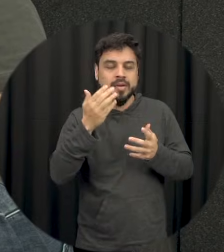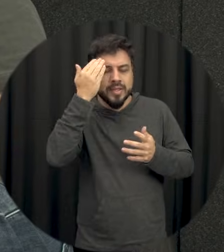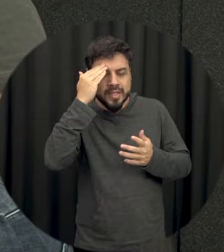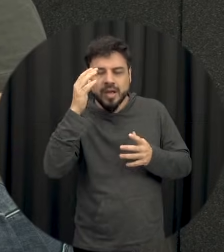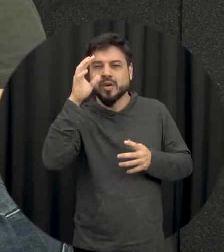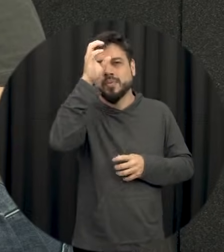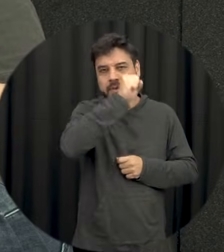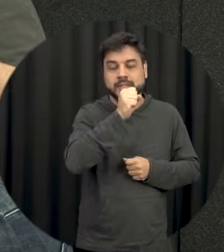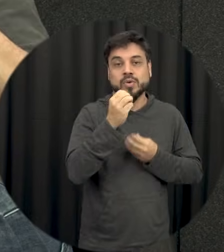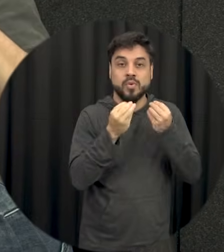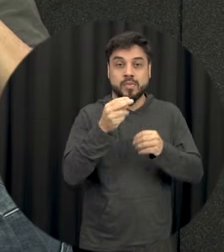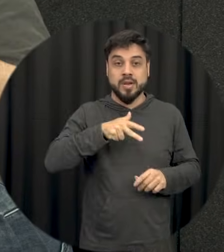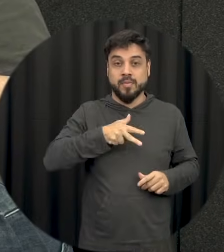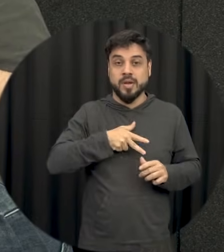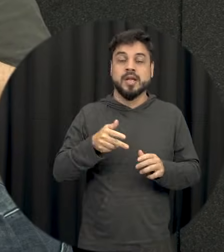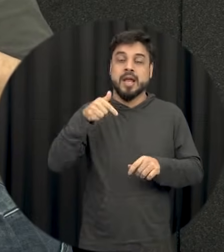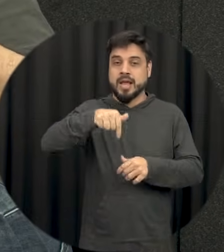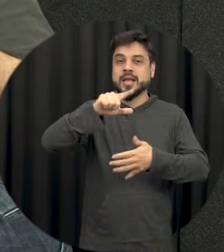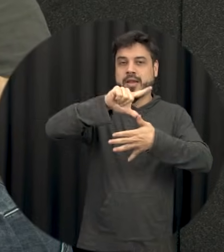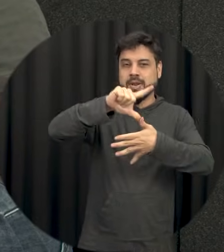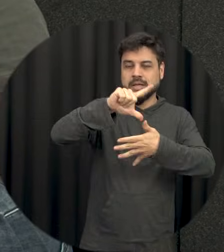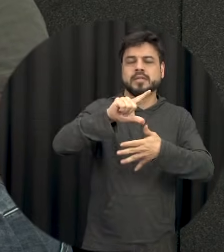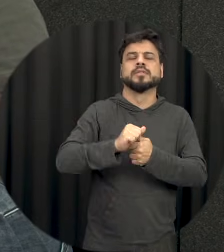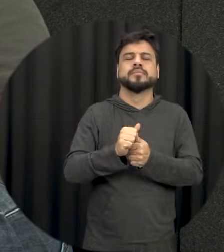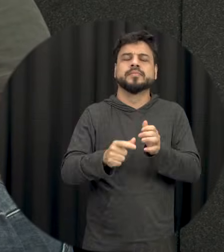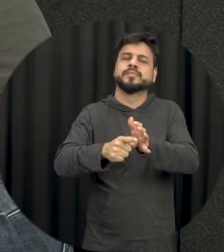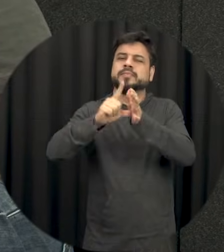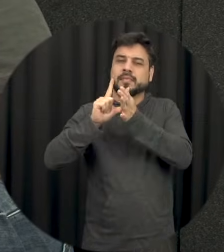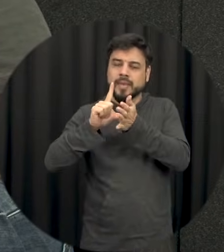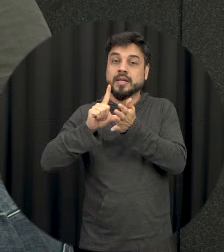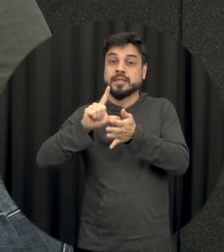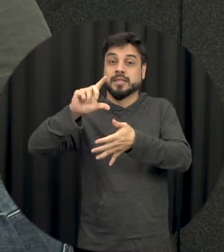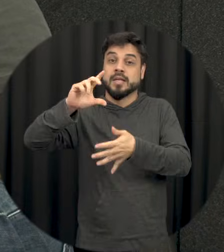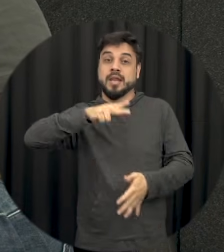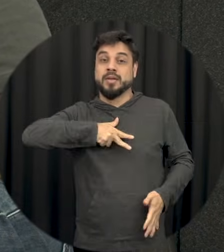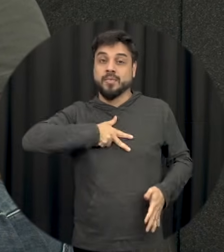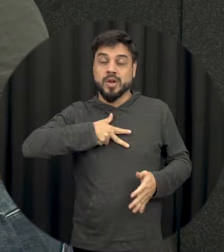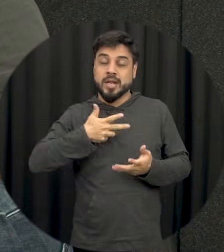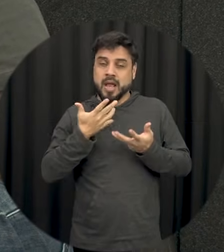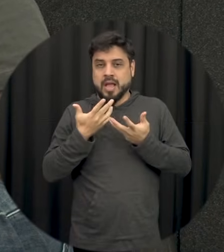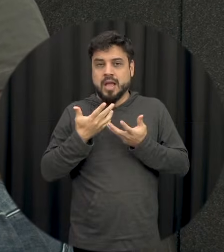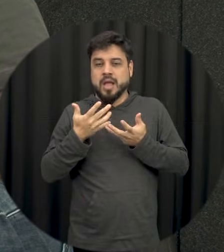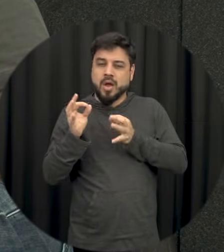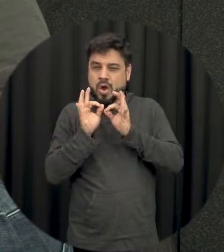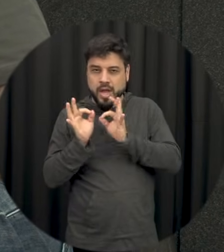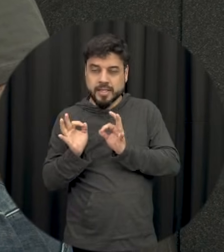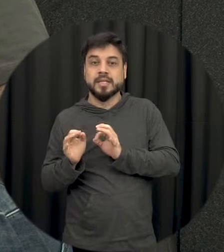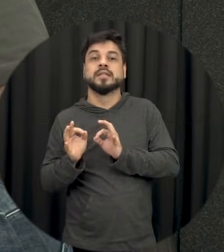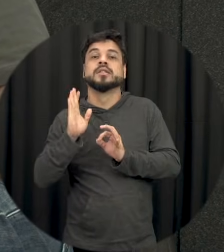América Latina, antes mesmo de ser institucionalizada como antropologia, era praticada